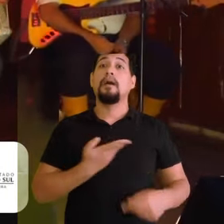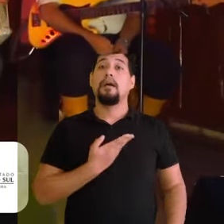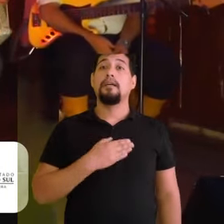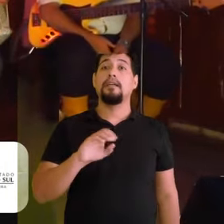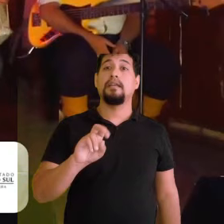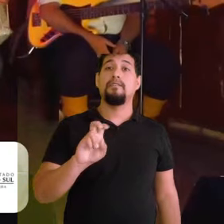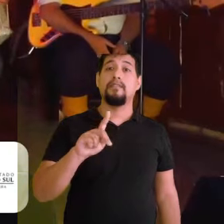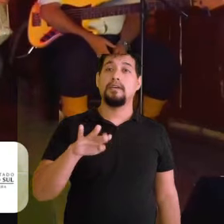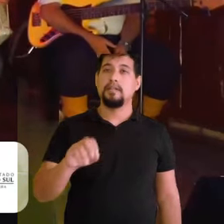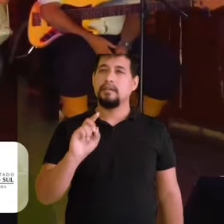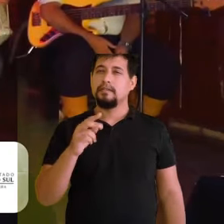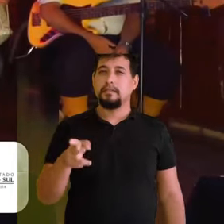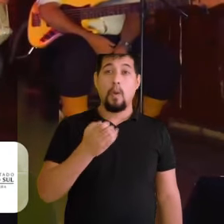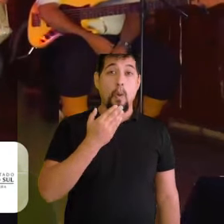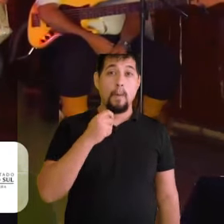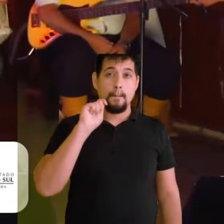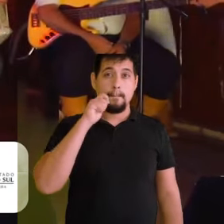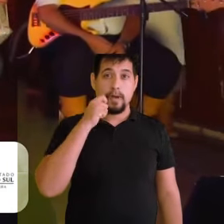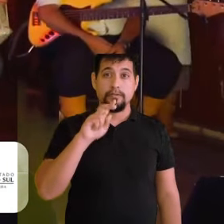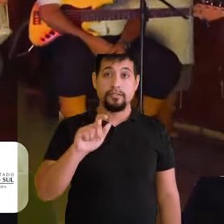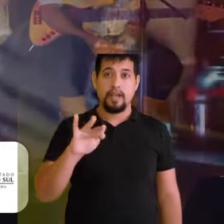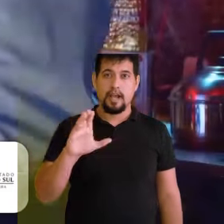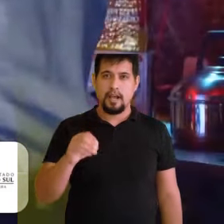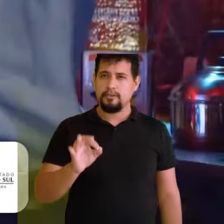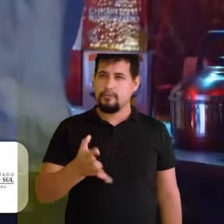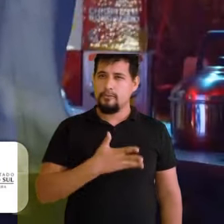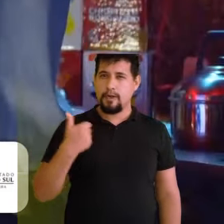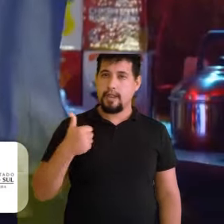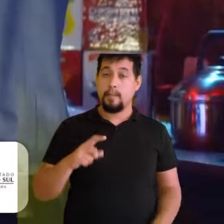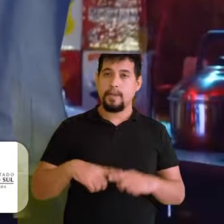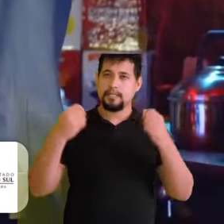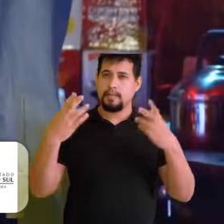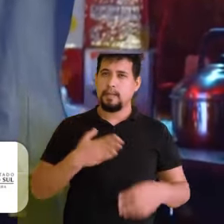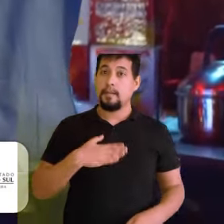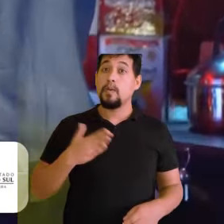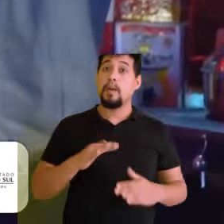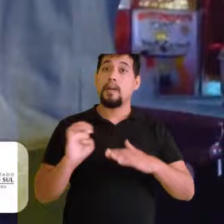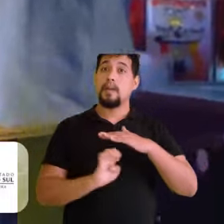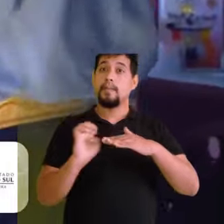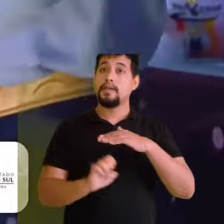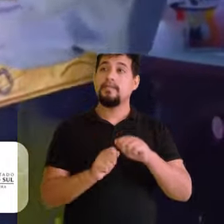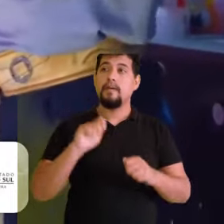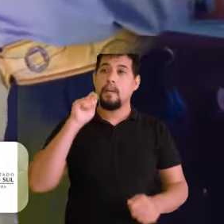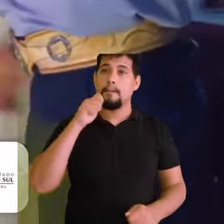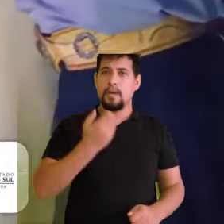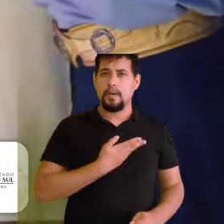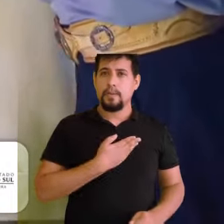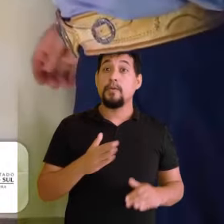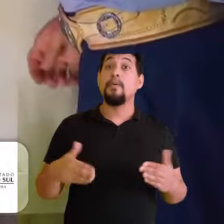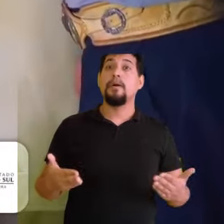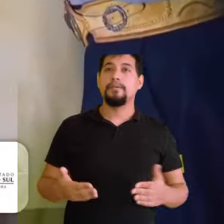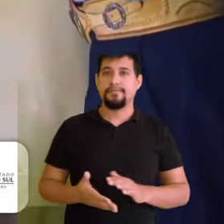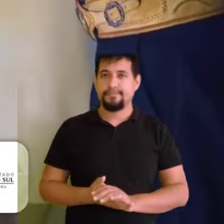alho de primeira qualidade. Mas me diga a empresa que produz esse pão, meu amigo Fabrício. Essa aí é a Zin. Zin